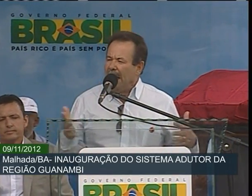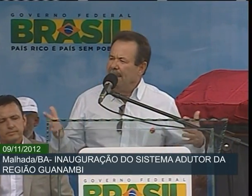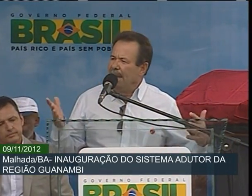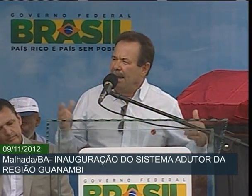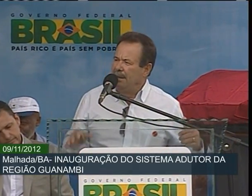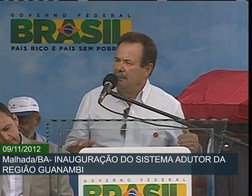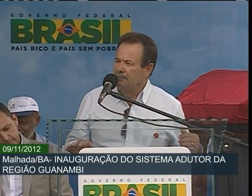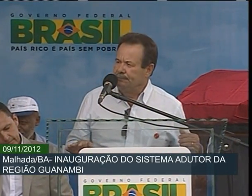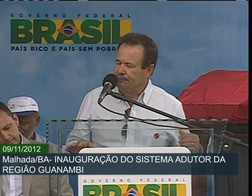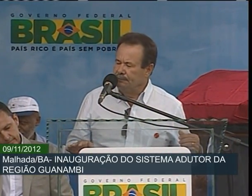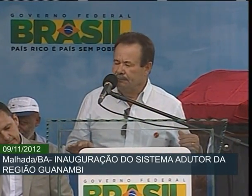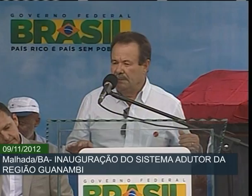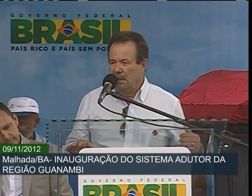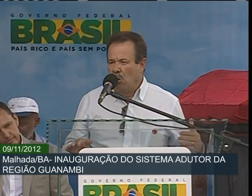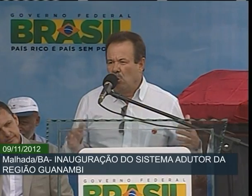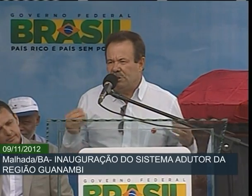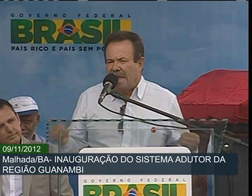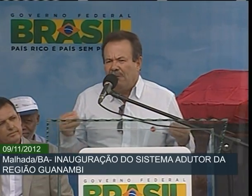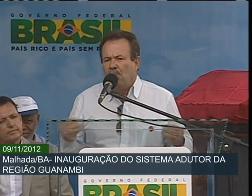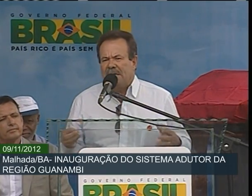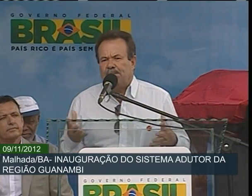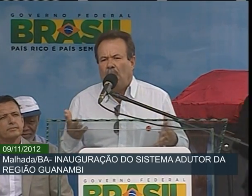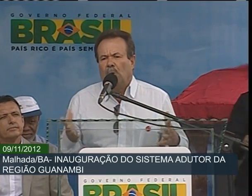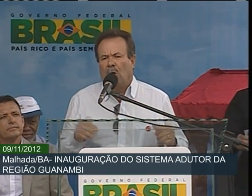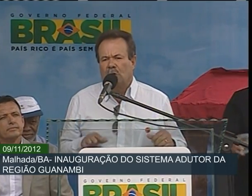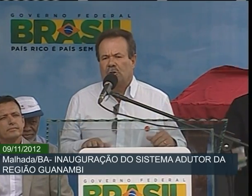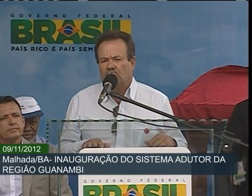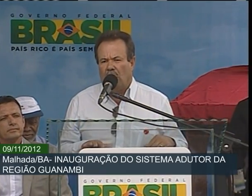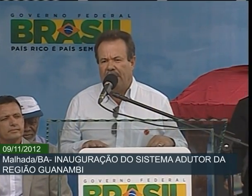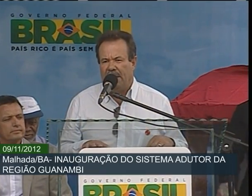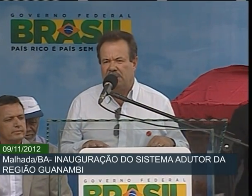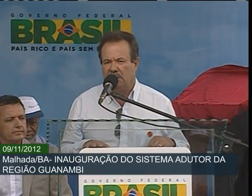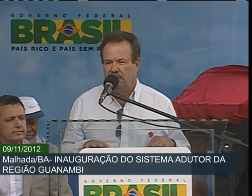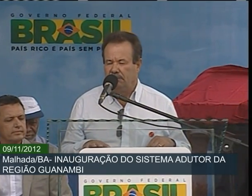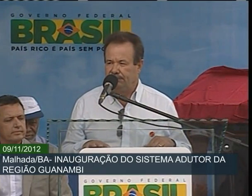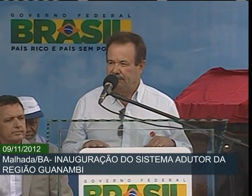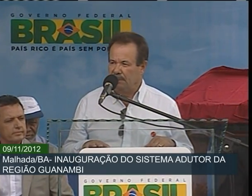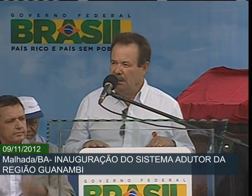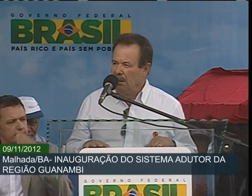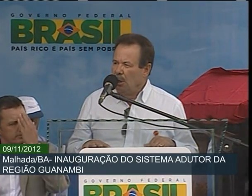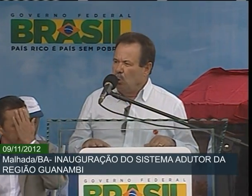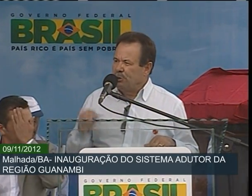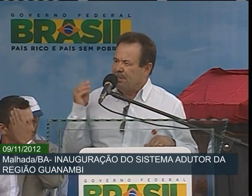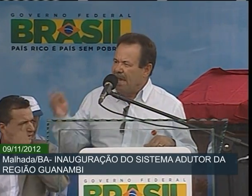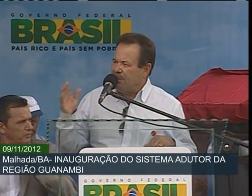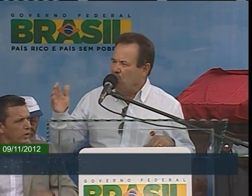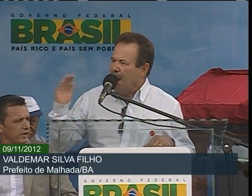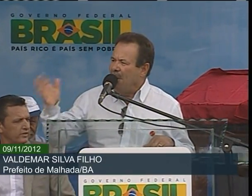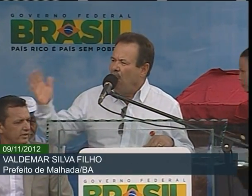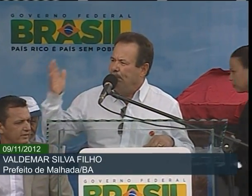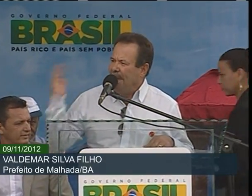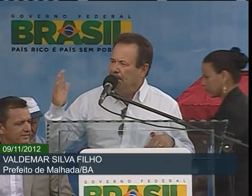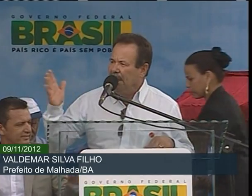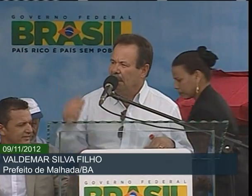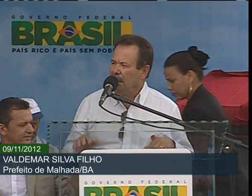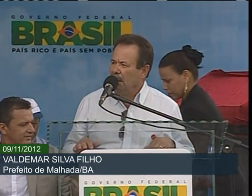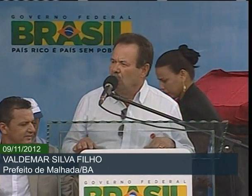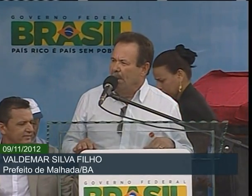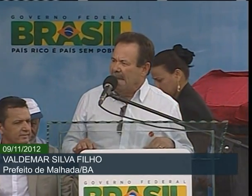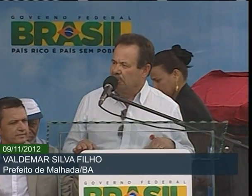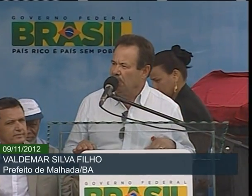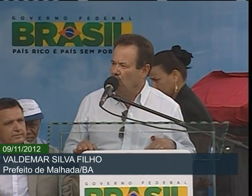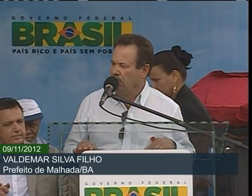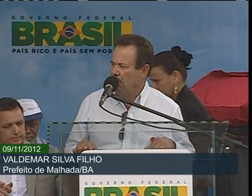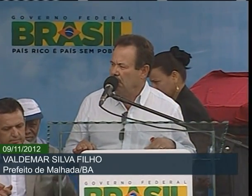A Bahia, o estado mais populoso do Nordeste, com o sexto maior PIB